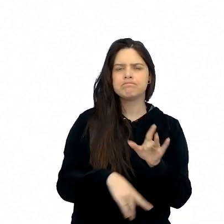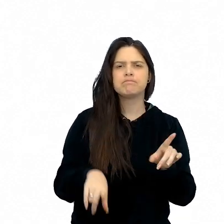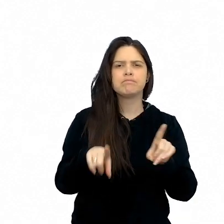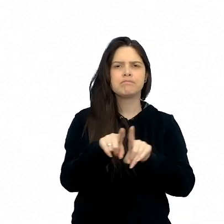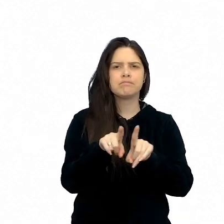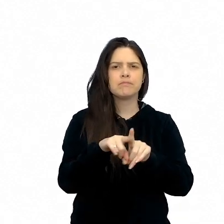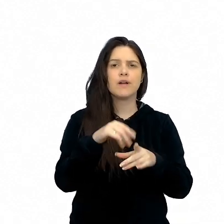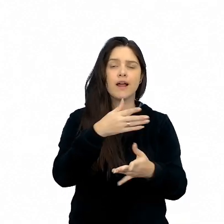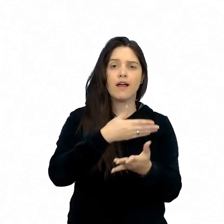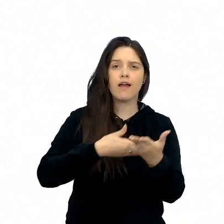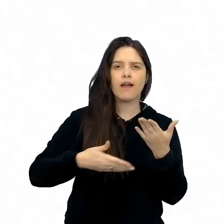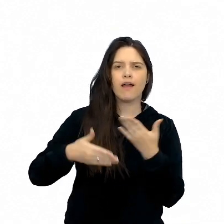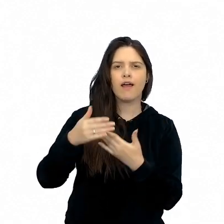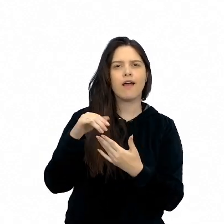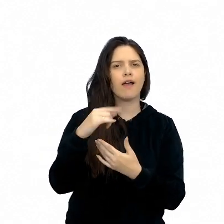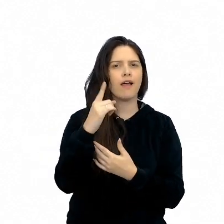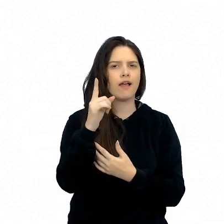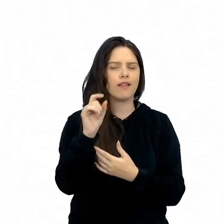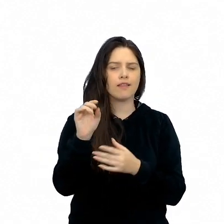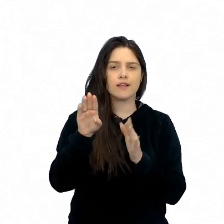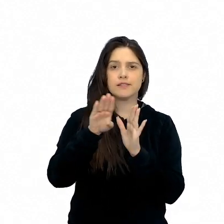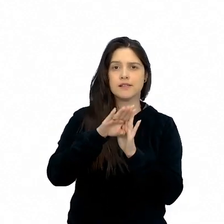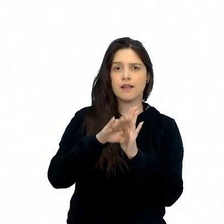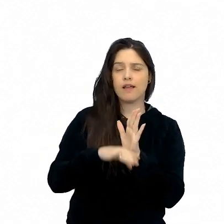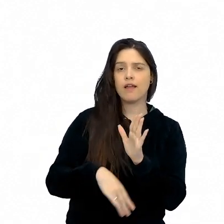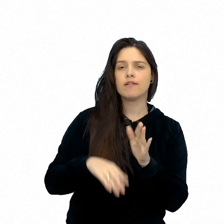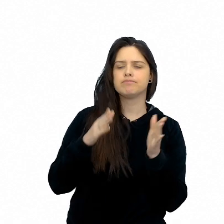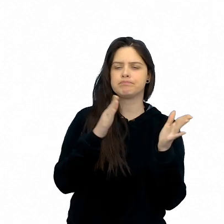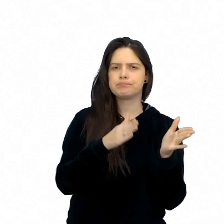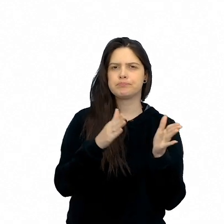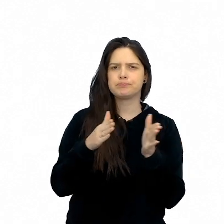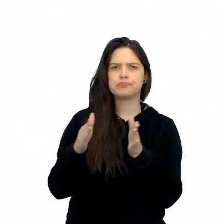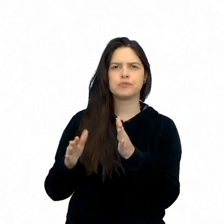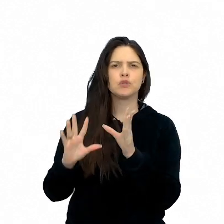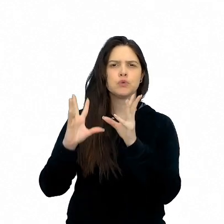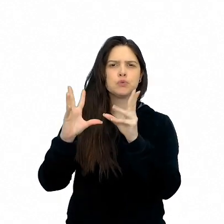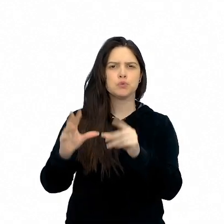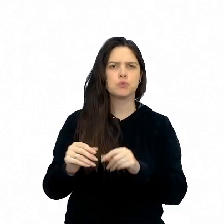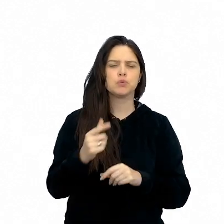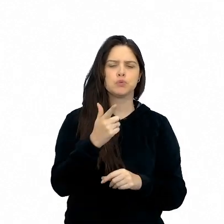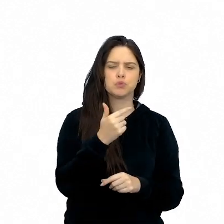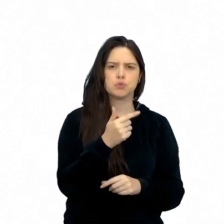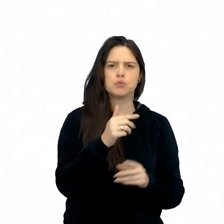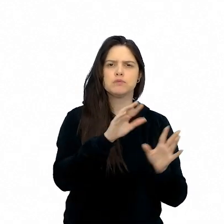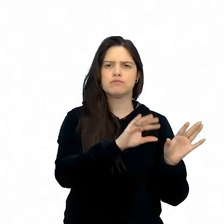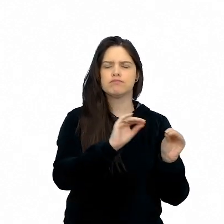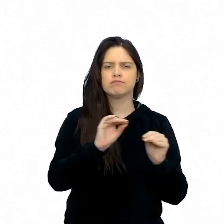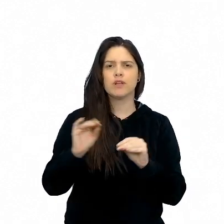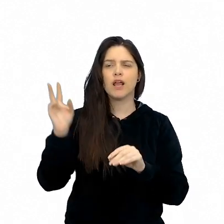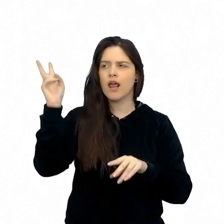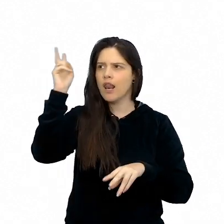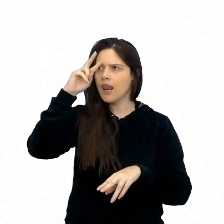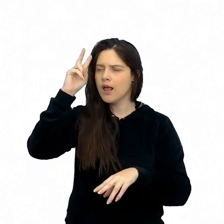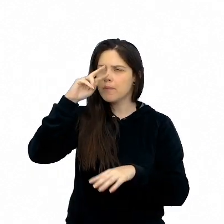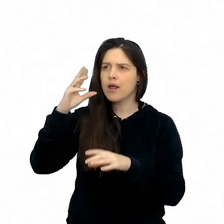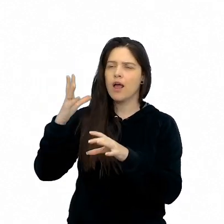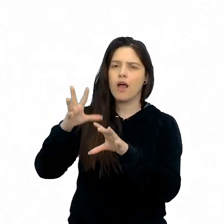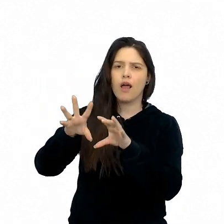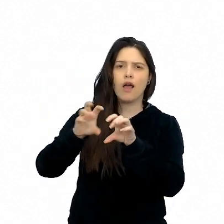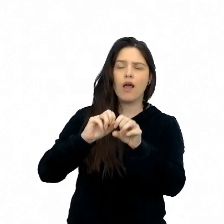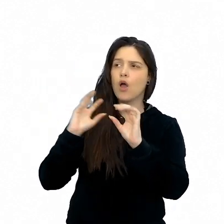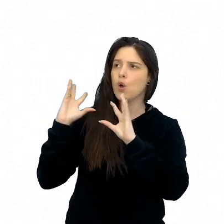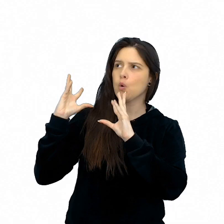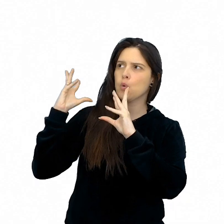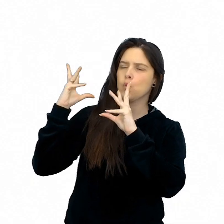vamos recuperar as ideias que foram colocadas em etapa e vamos dar prosseguimento. Então, para a gente poder lembrar dessa formação ao todo, é